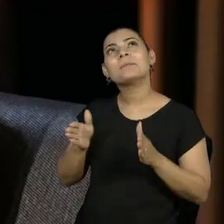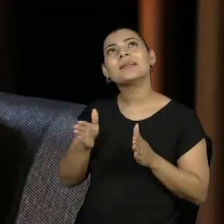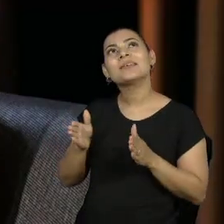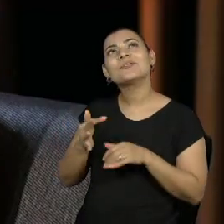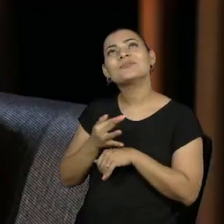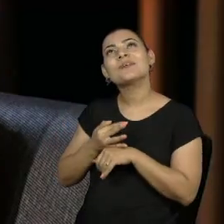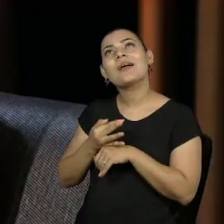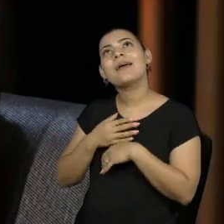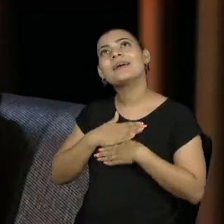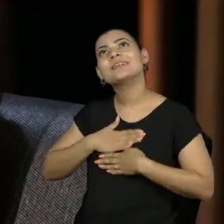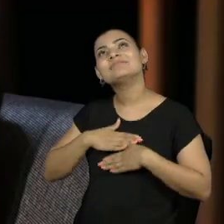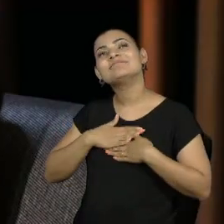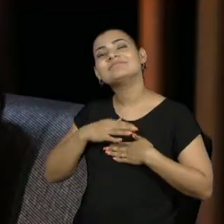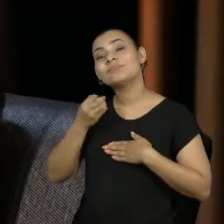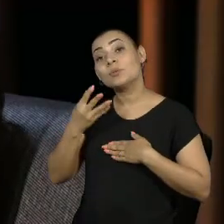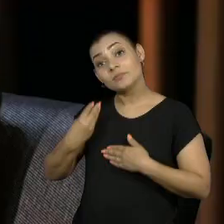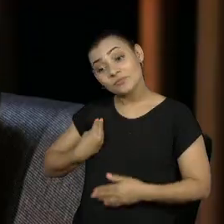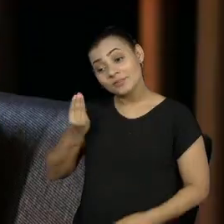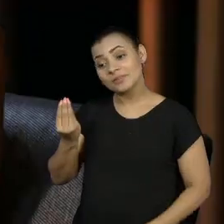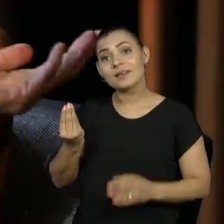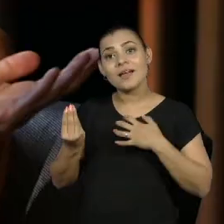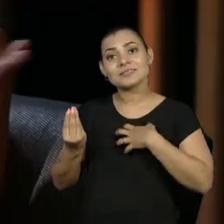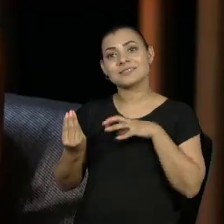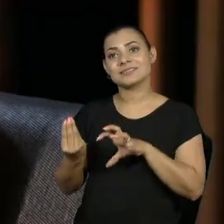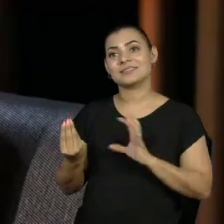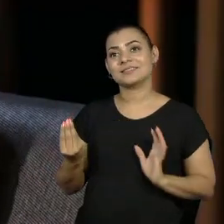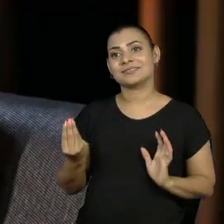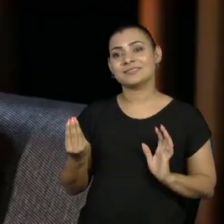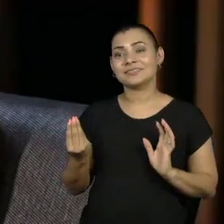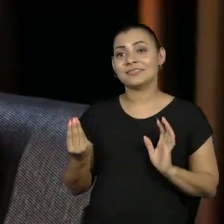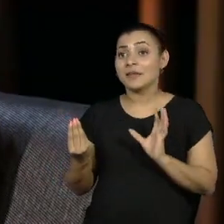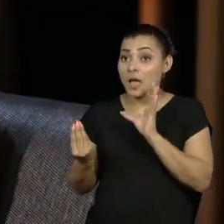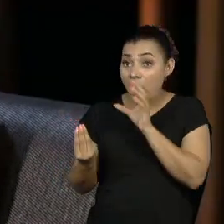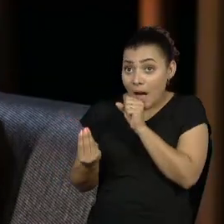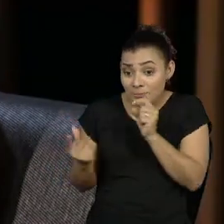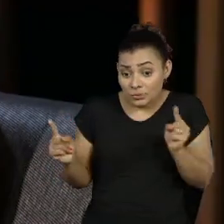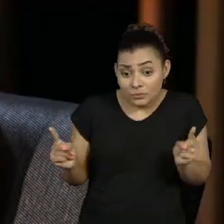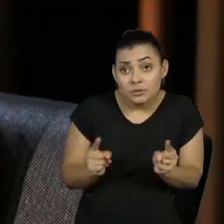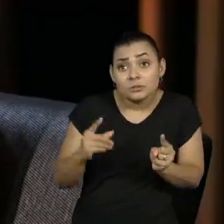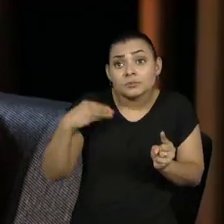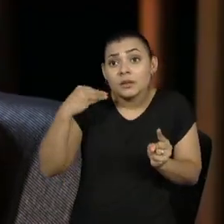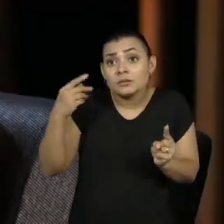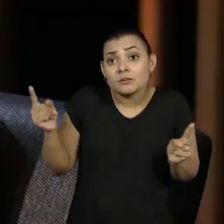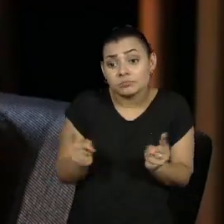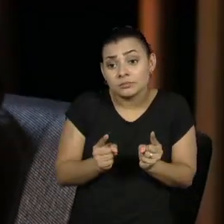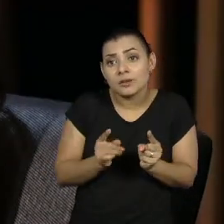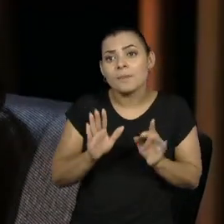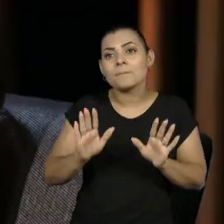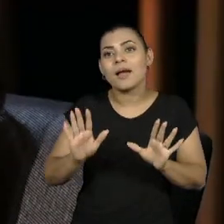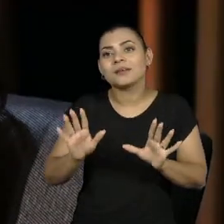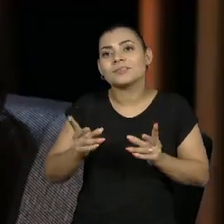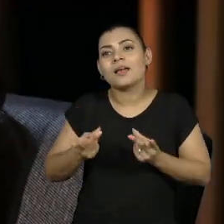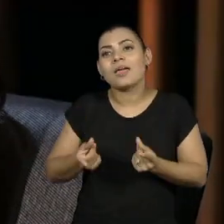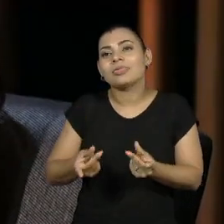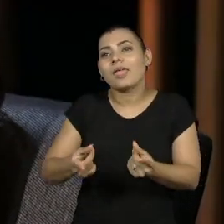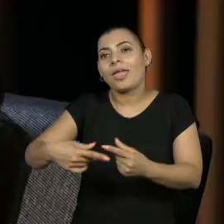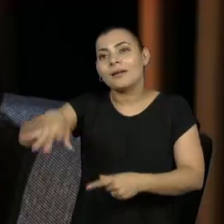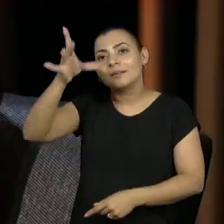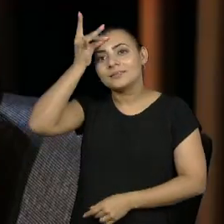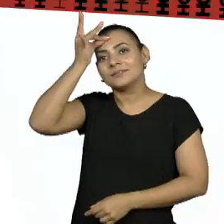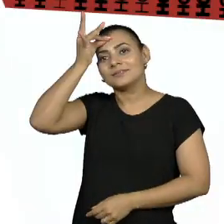contínuo das férias eu acho que a vida é isso ela passa rápido né experiência e fica profunda na nossa